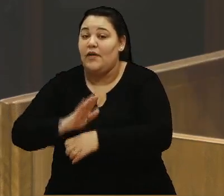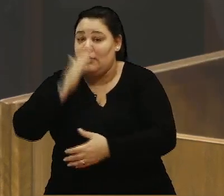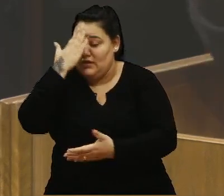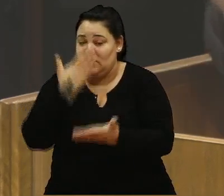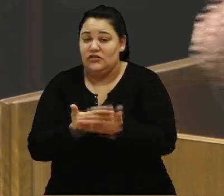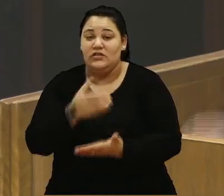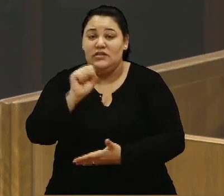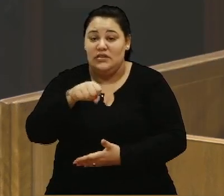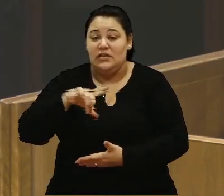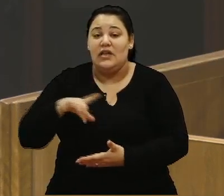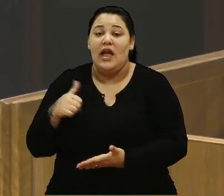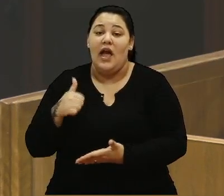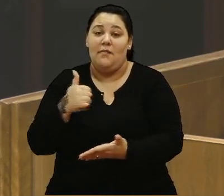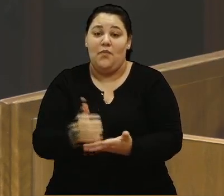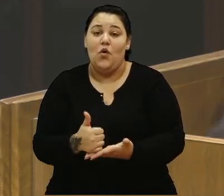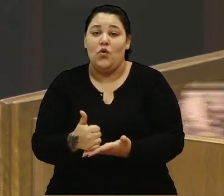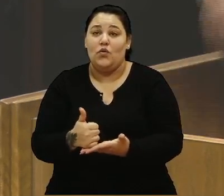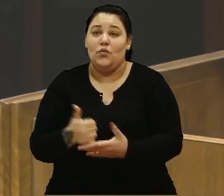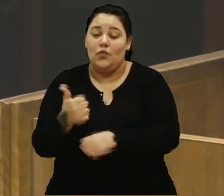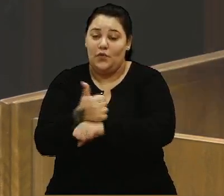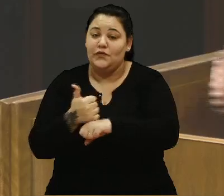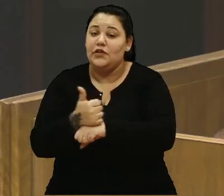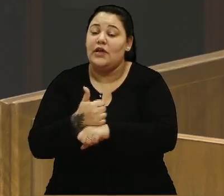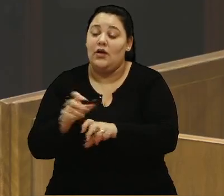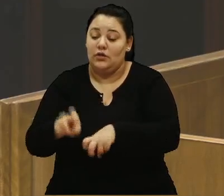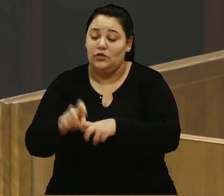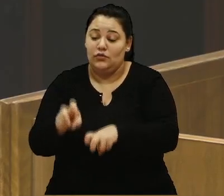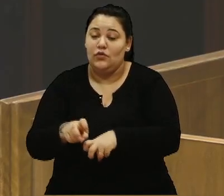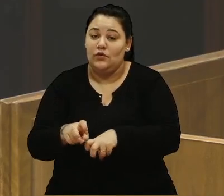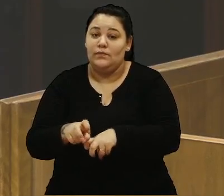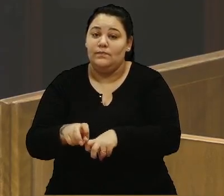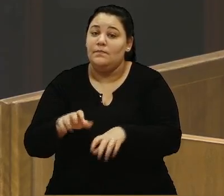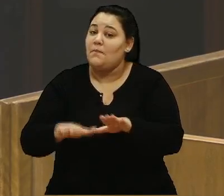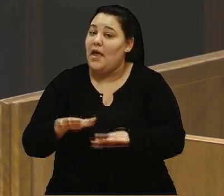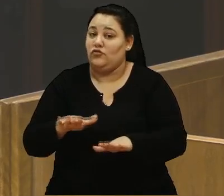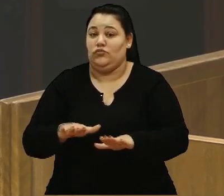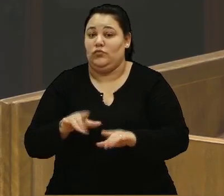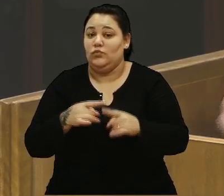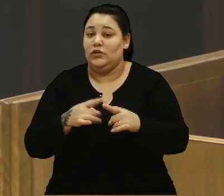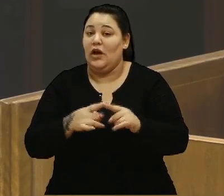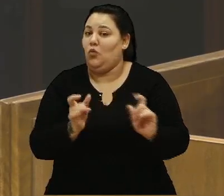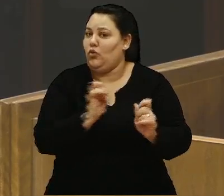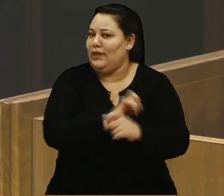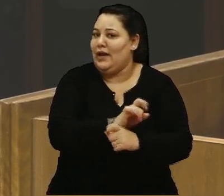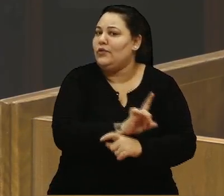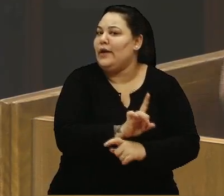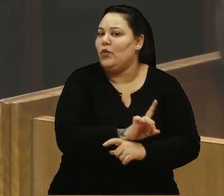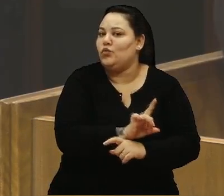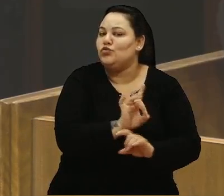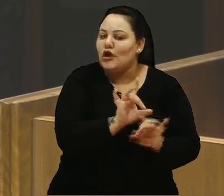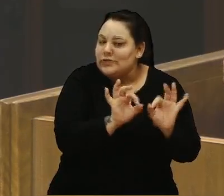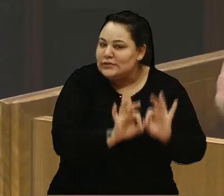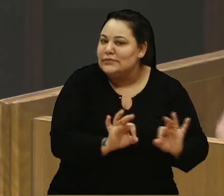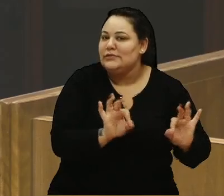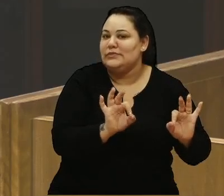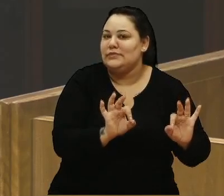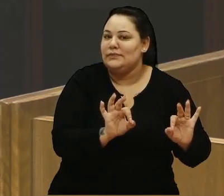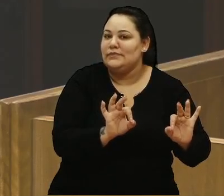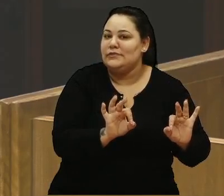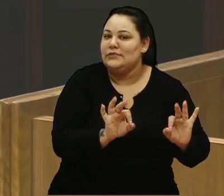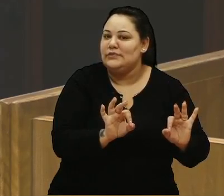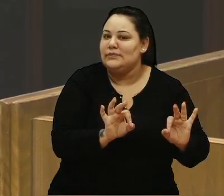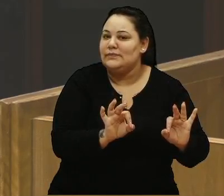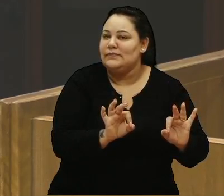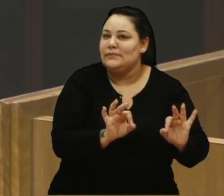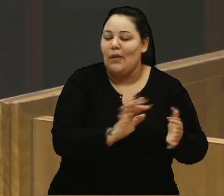que existe apoio para o pequeno agricultor e para o moderado. Caso contrário, não, estão simplesmente acabando com eles